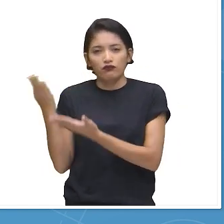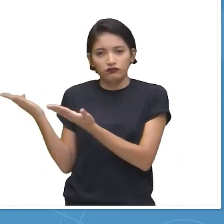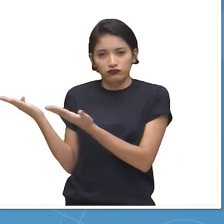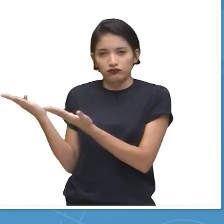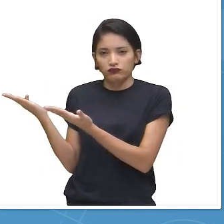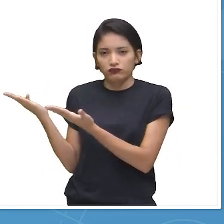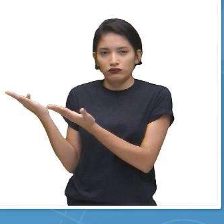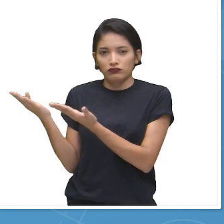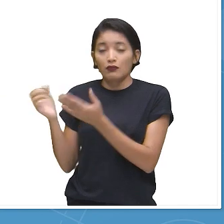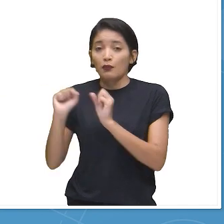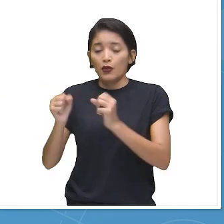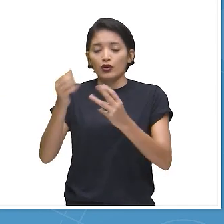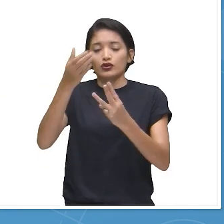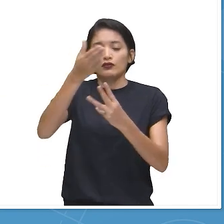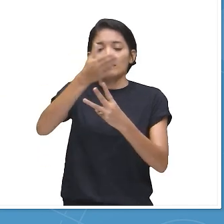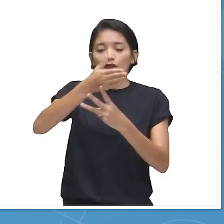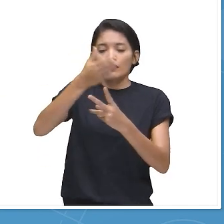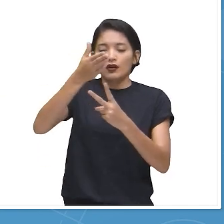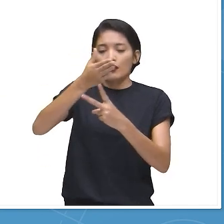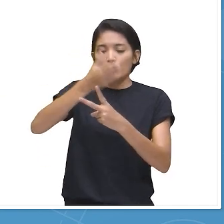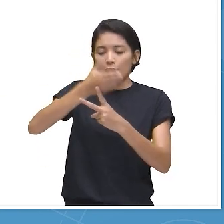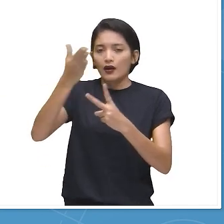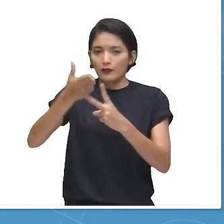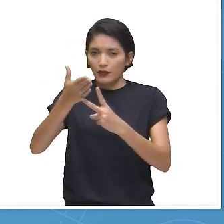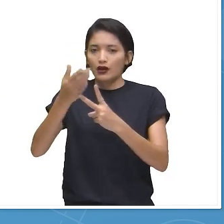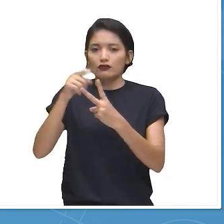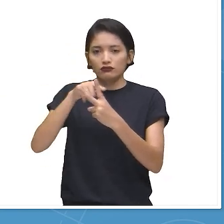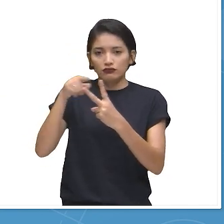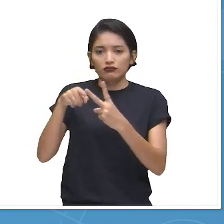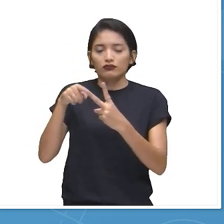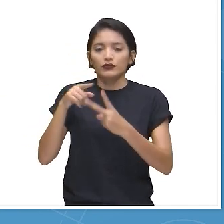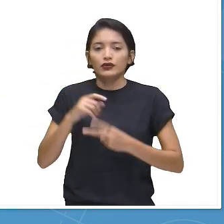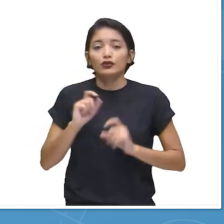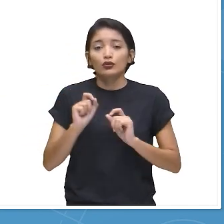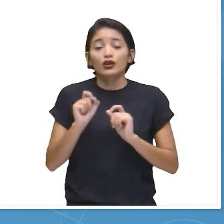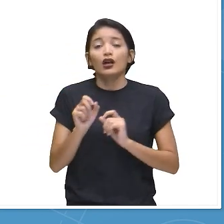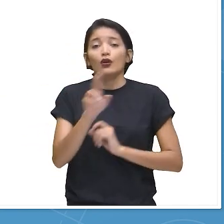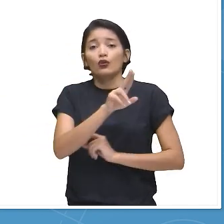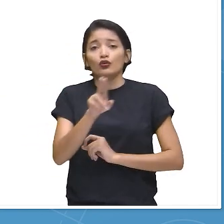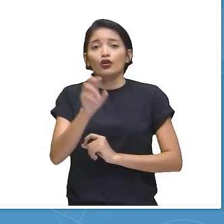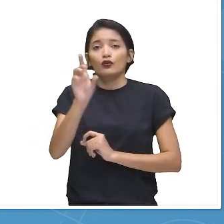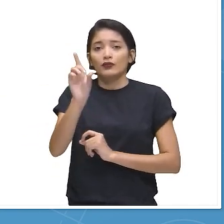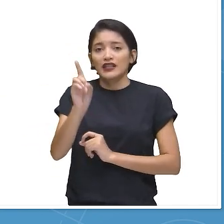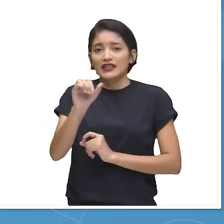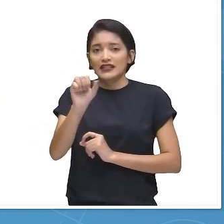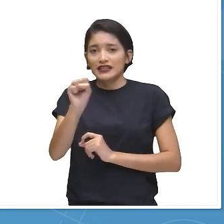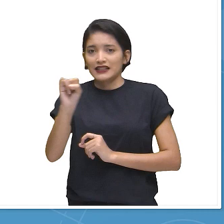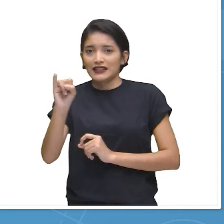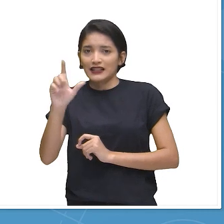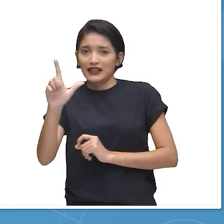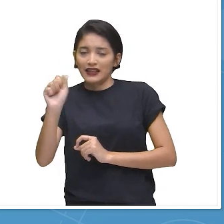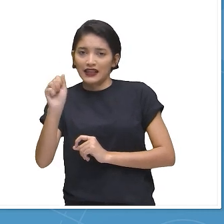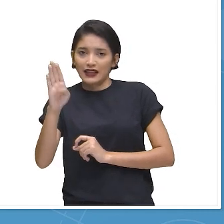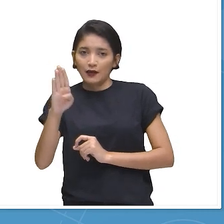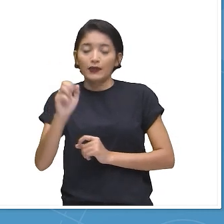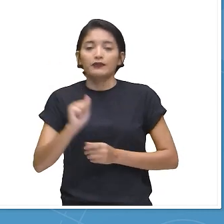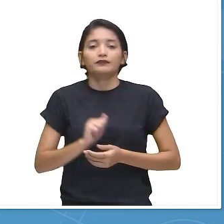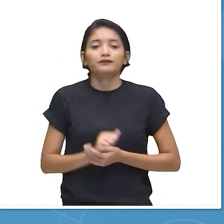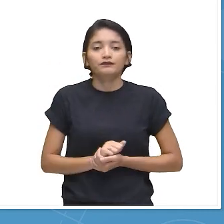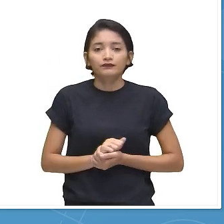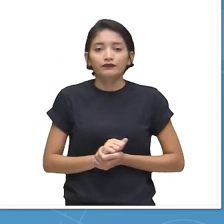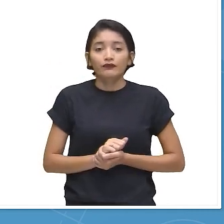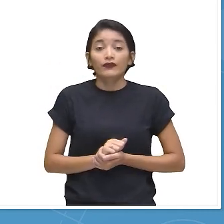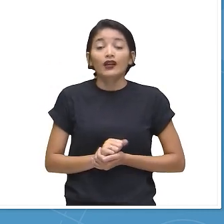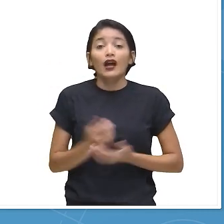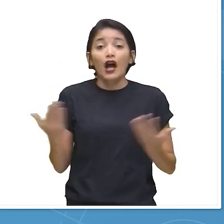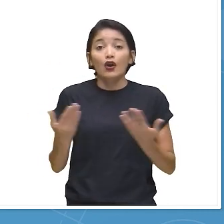2, ela também vai receber um nome especial, que é dissílaba. E a palavra que é constituída